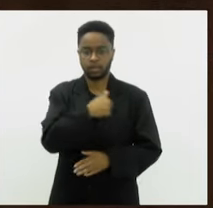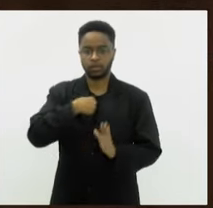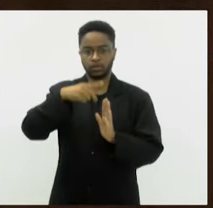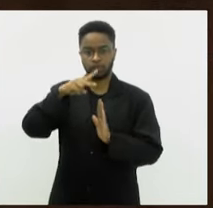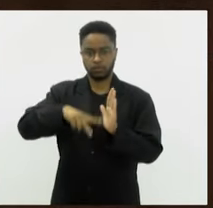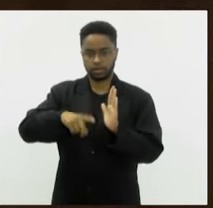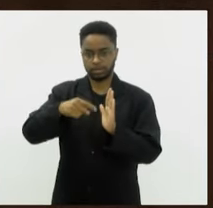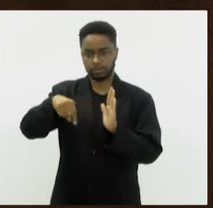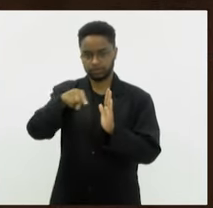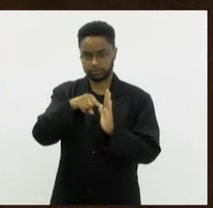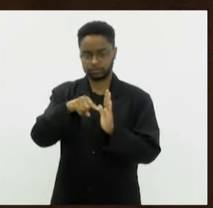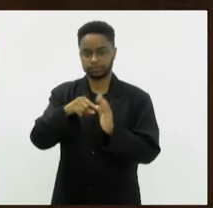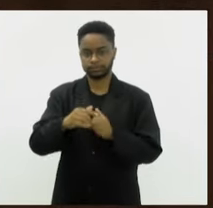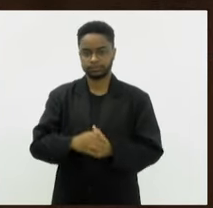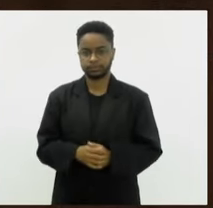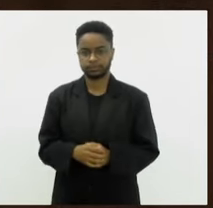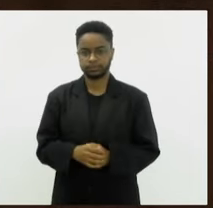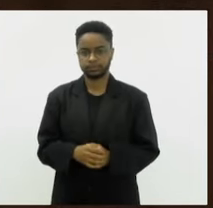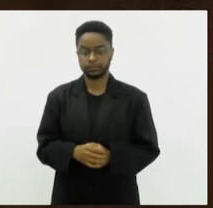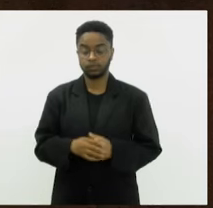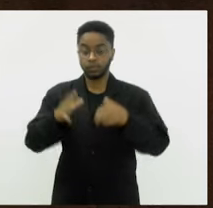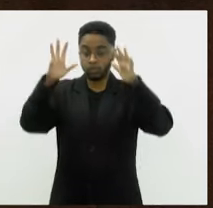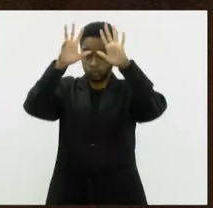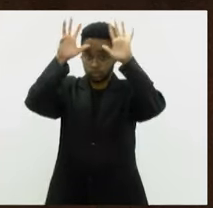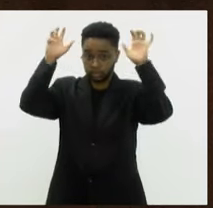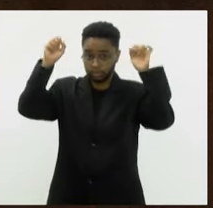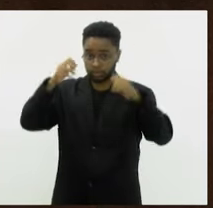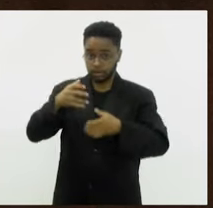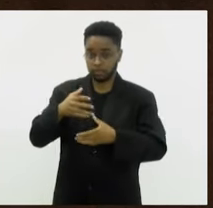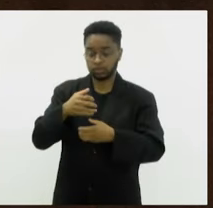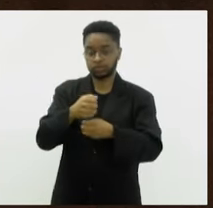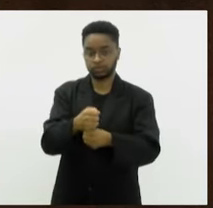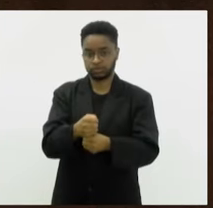para o senhor. O Tribunal de Contas